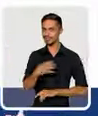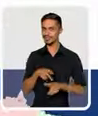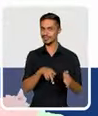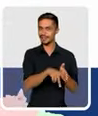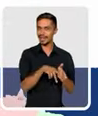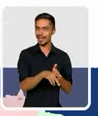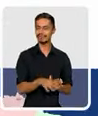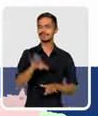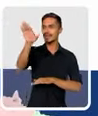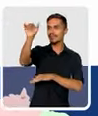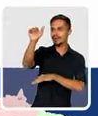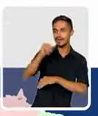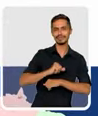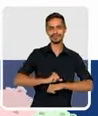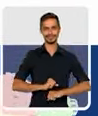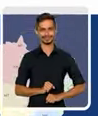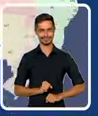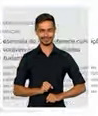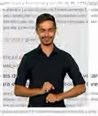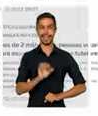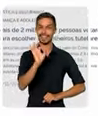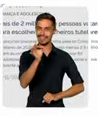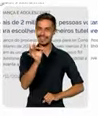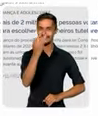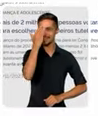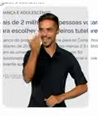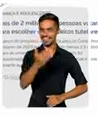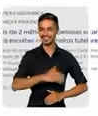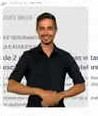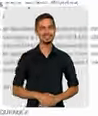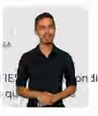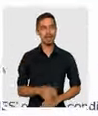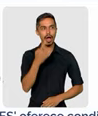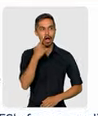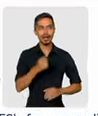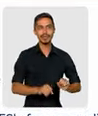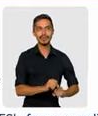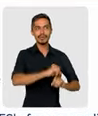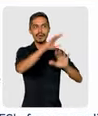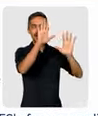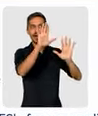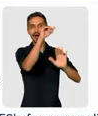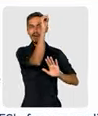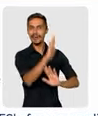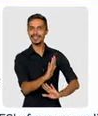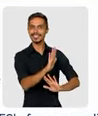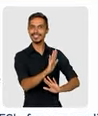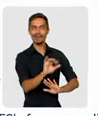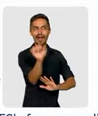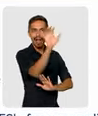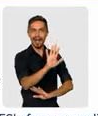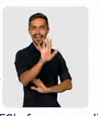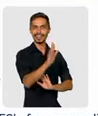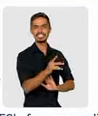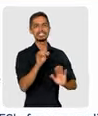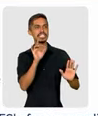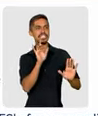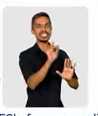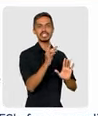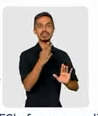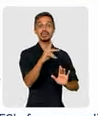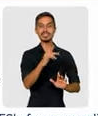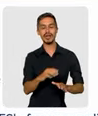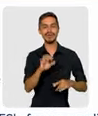de pesquisar. Ô moço, desce aqui um pouquinho. Isso, valeu. Olha aí o mapa do nosso Brasilzão. Aqui você pode clicar